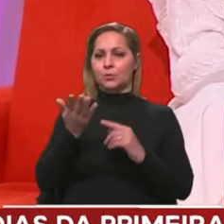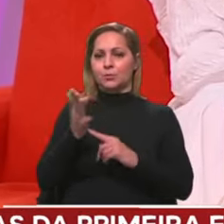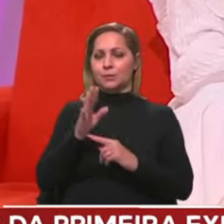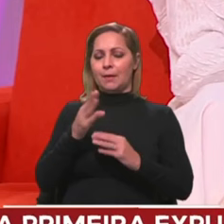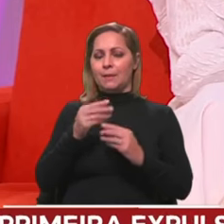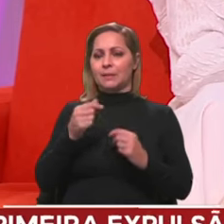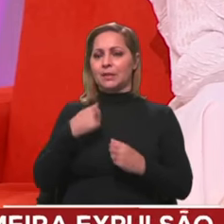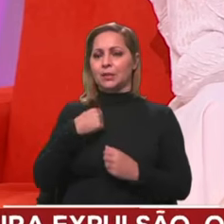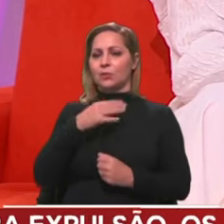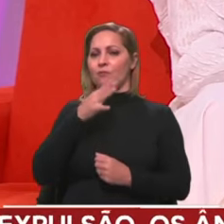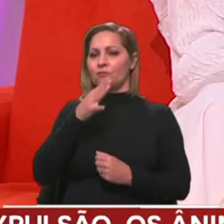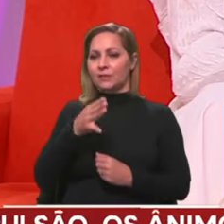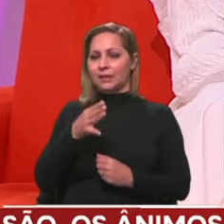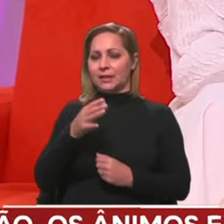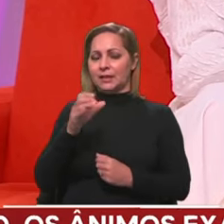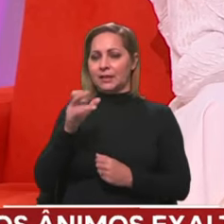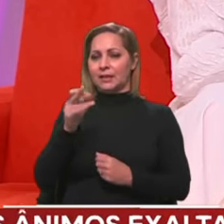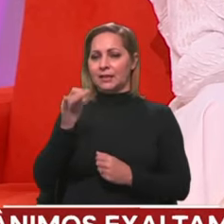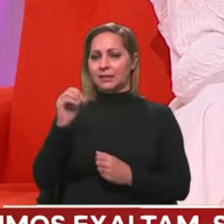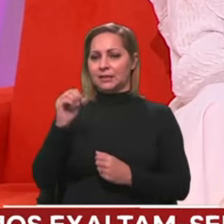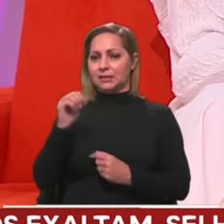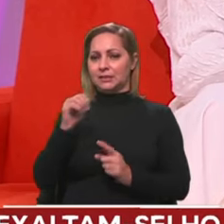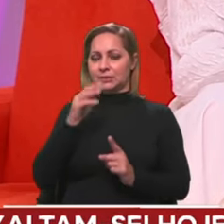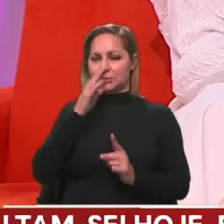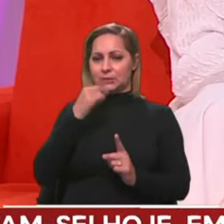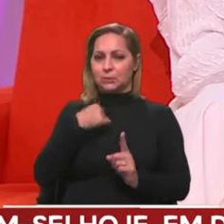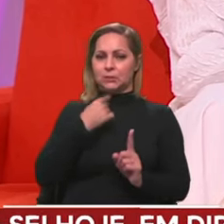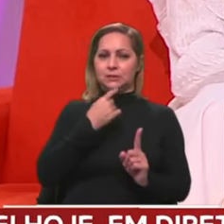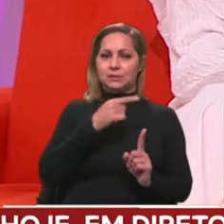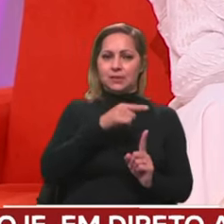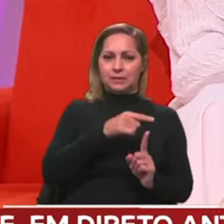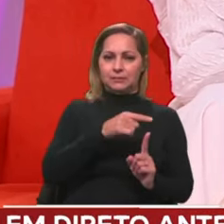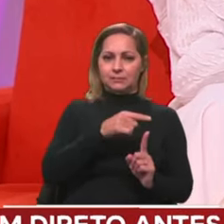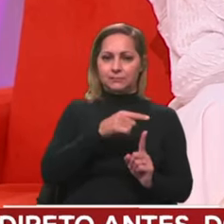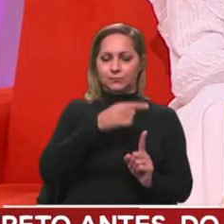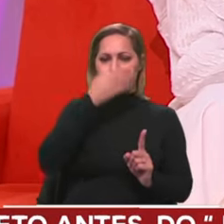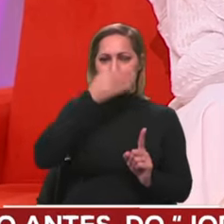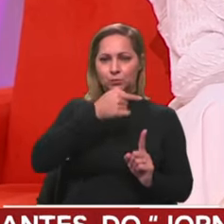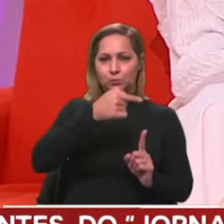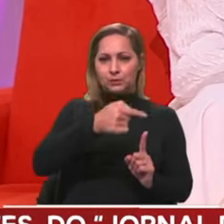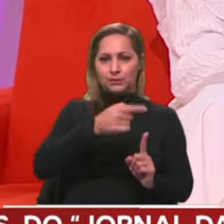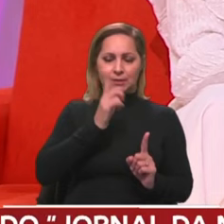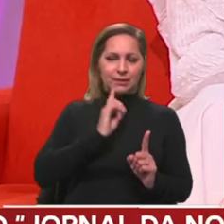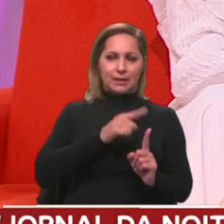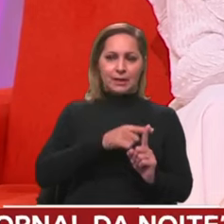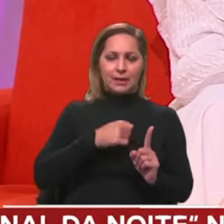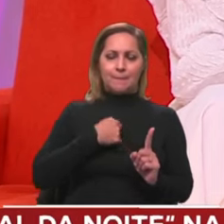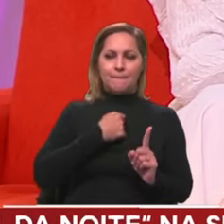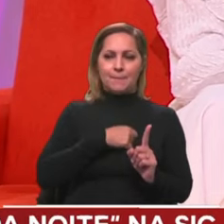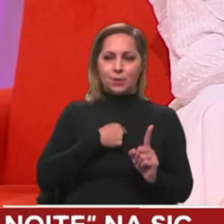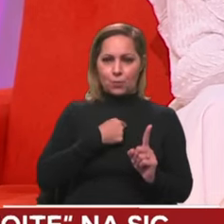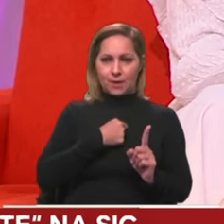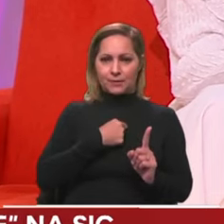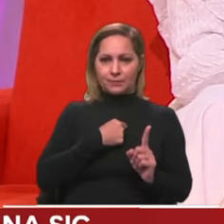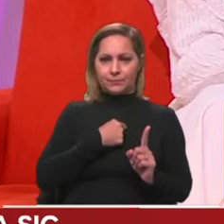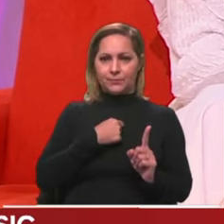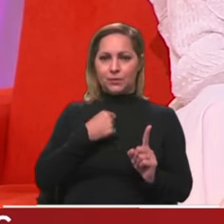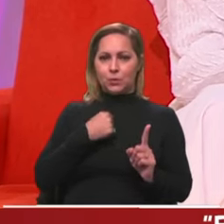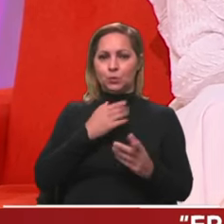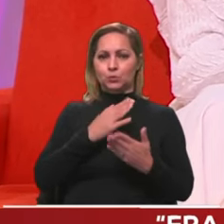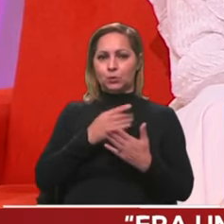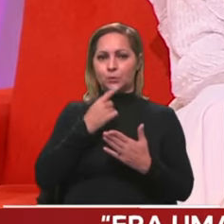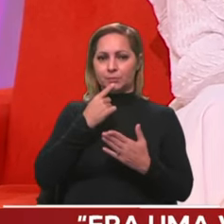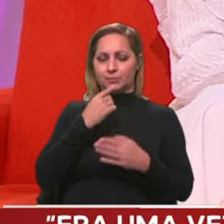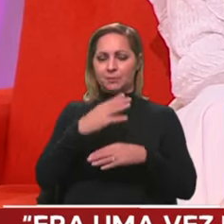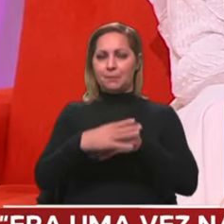para para para a Cris para ela eu vou falar no dia dia a dia para ela ela ficava magoada e e eu só notei isso muito mais